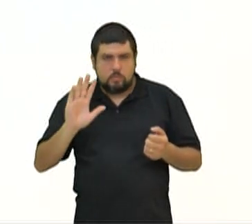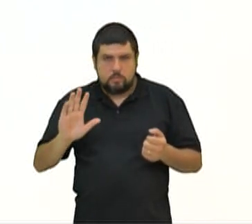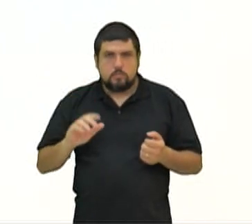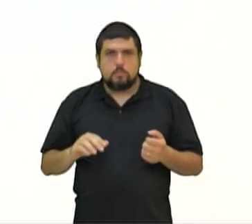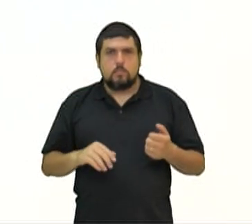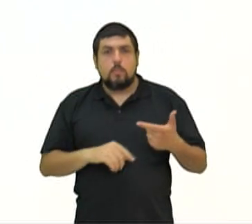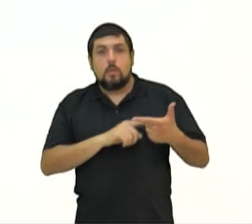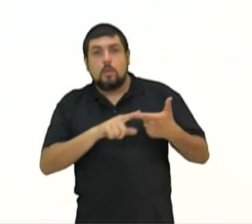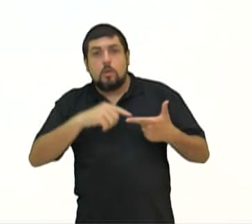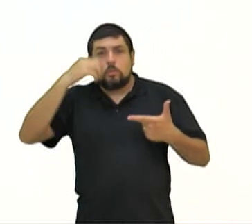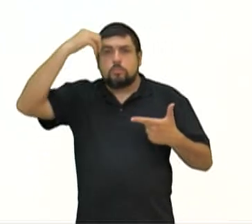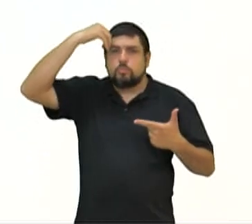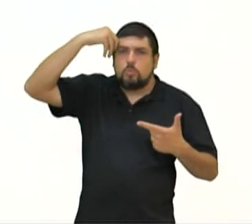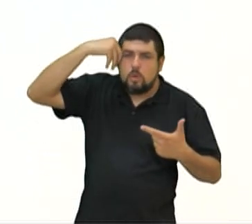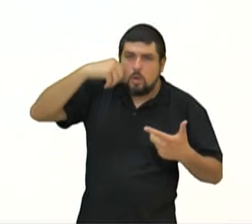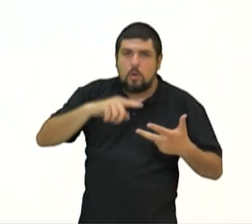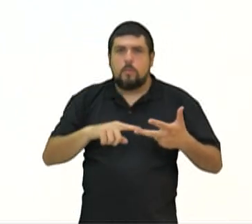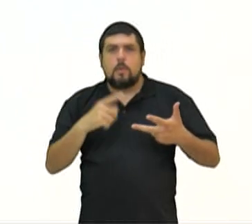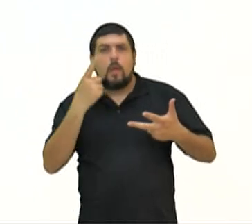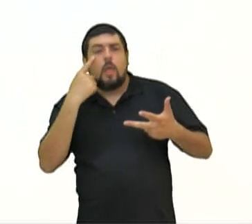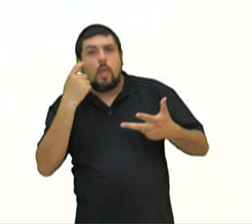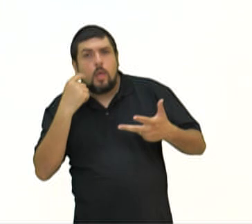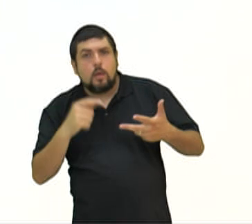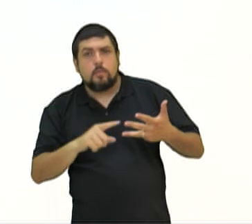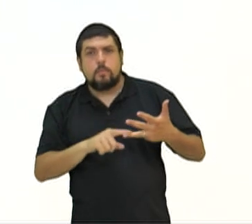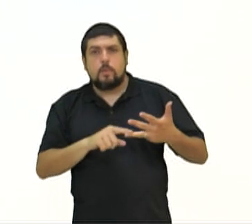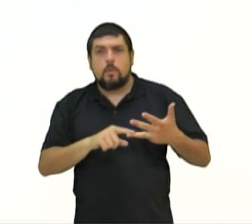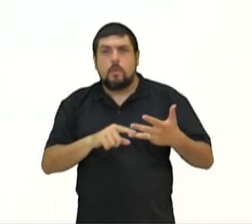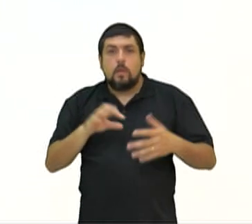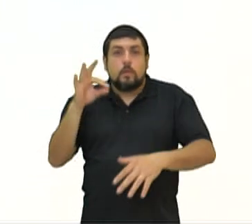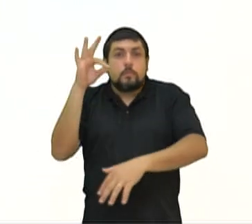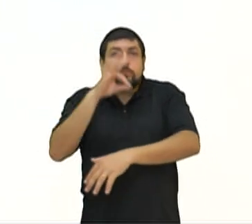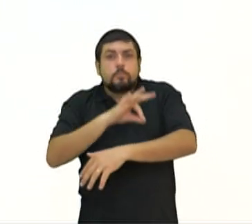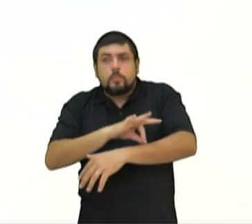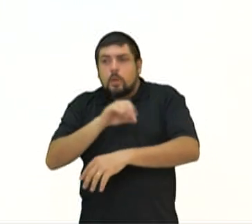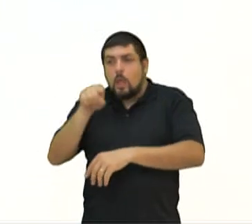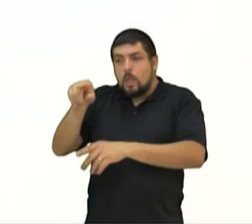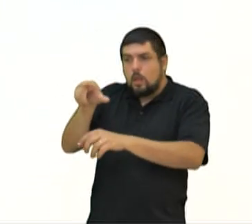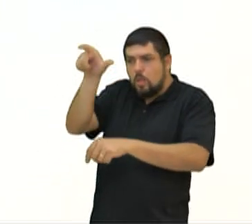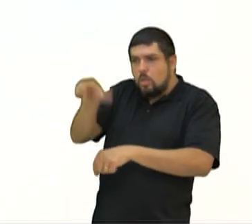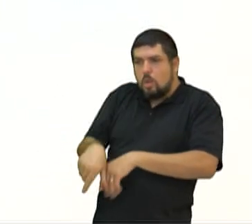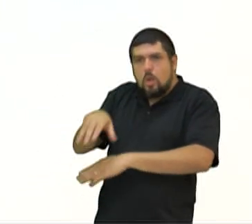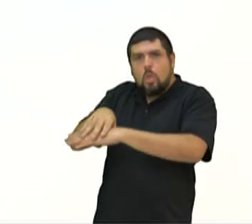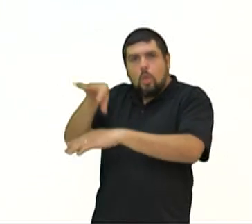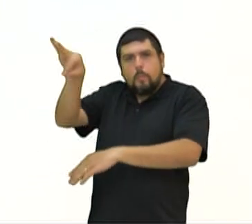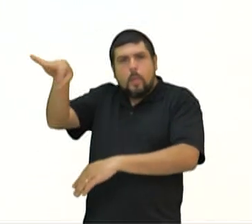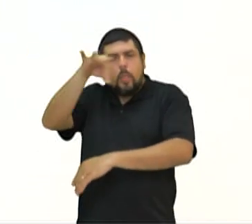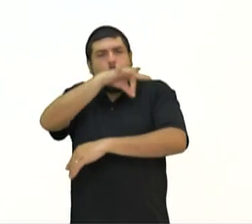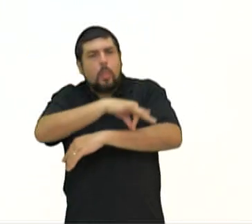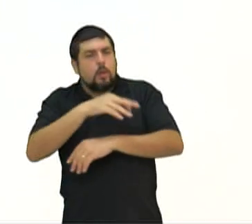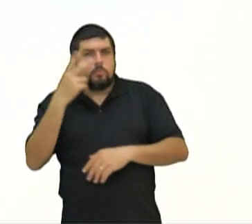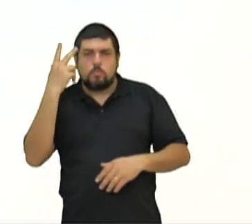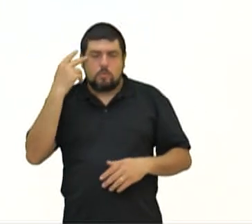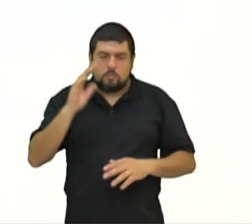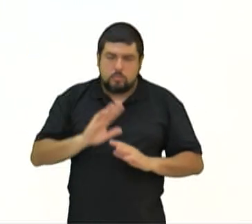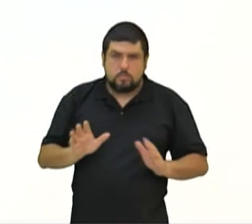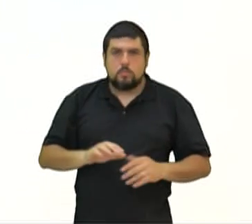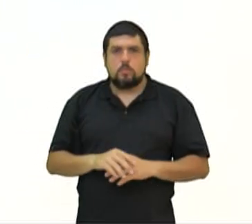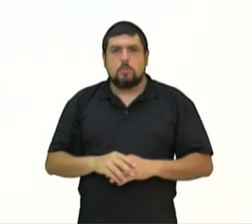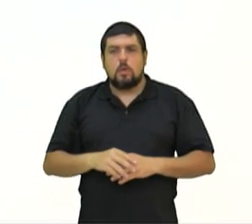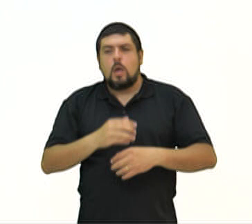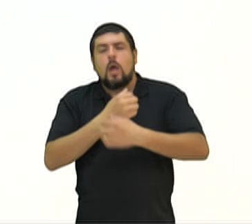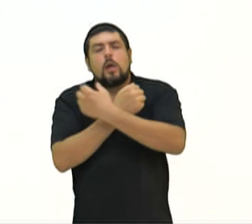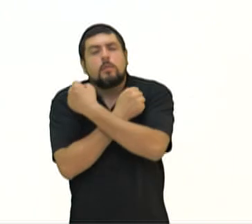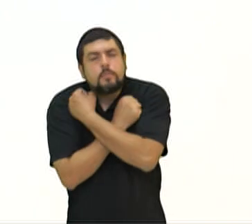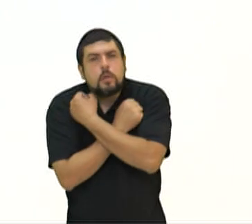Suor, lágrima, picada de inseto, não transmite, né, o vírus. Aperto de mão, abraço, tá?